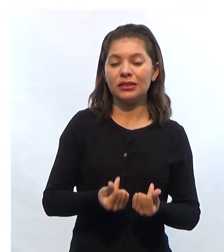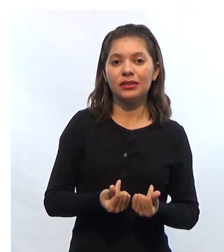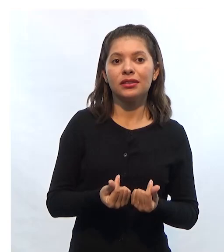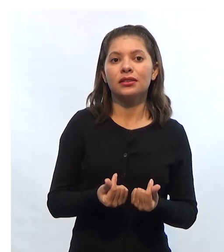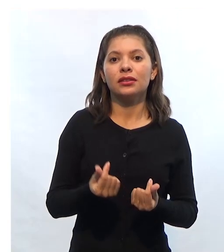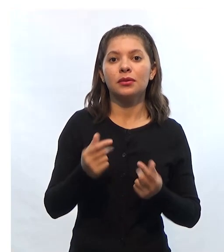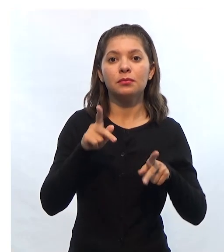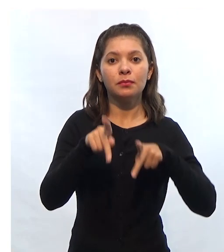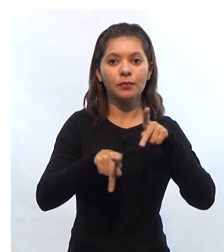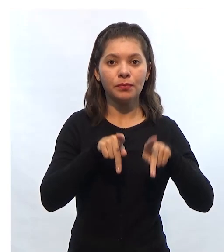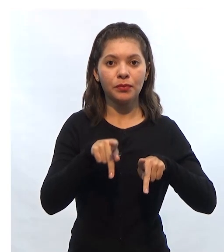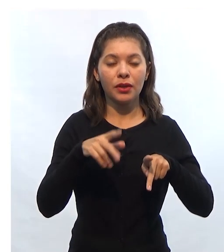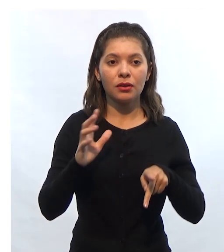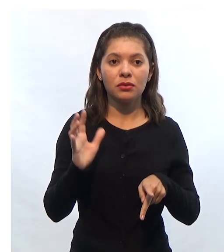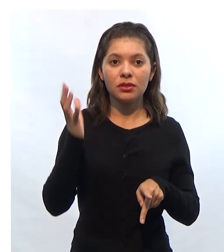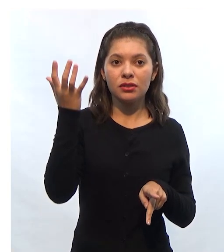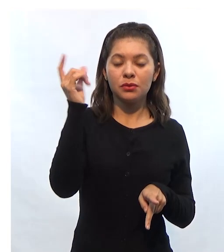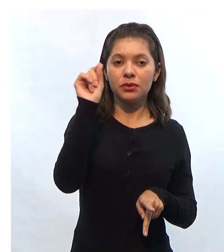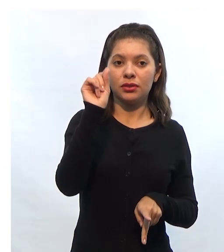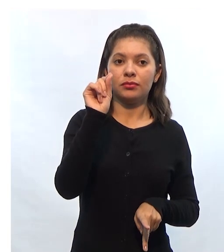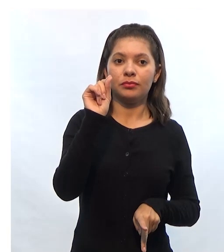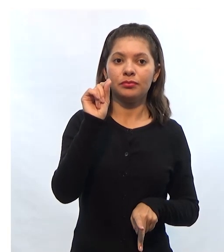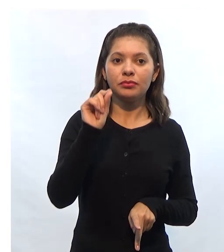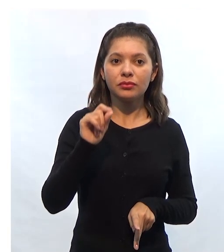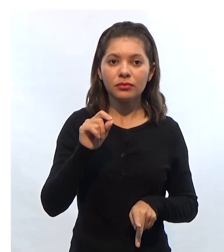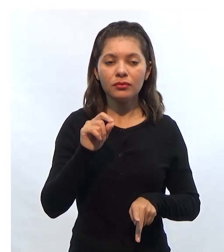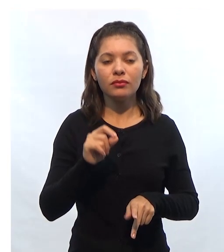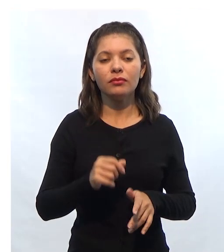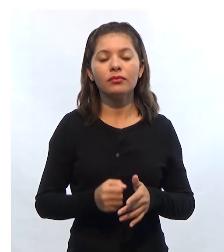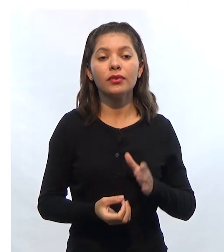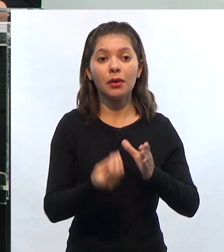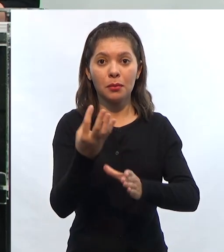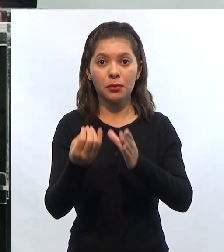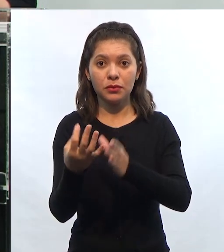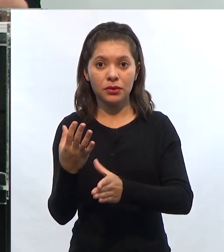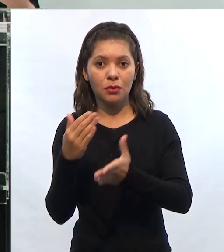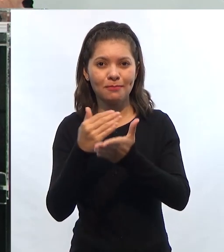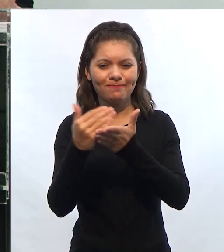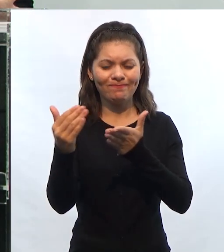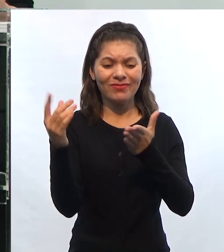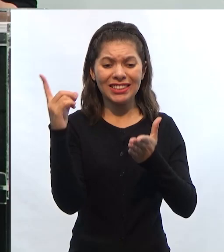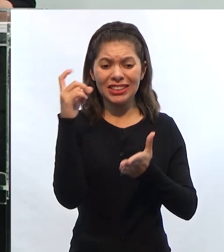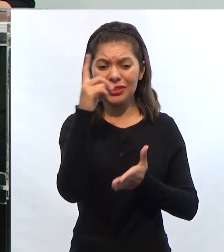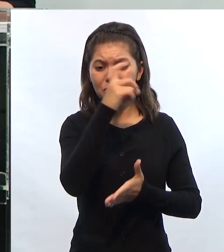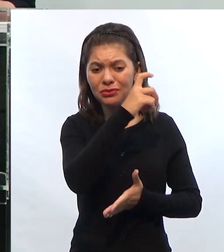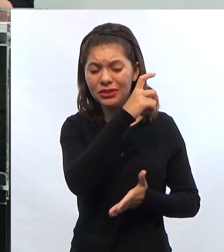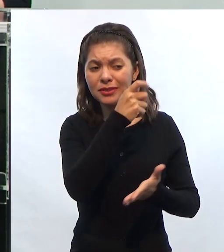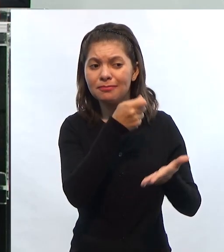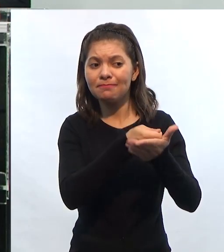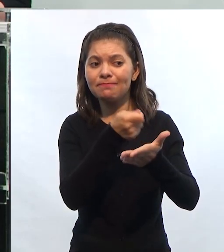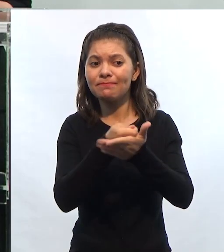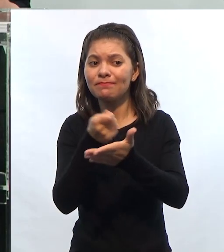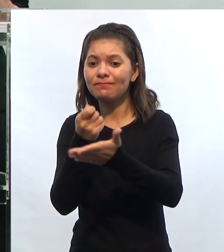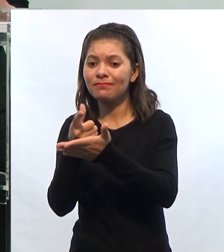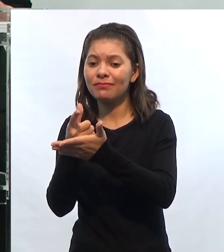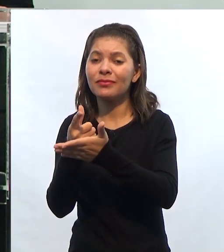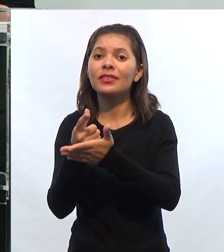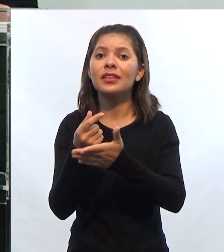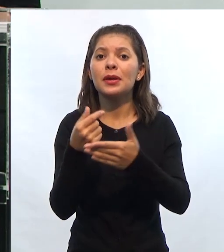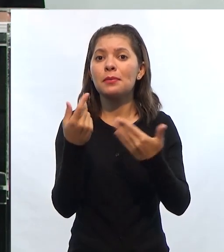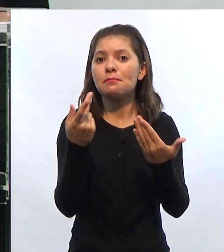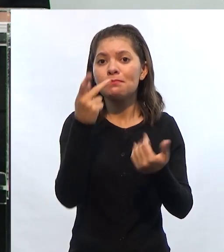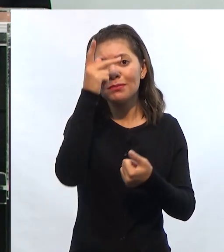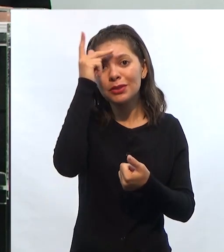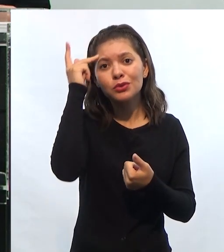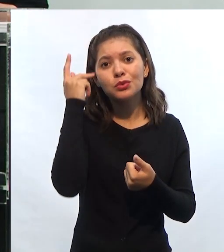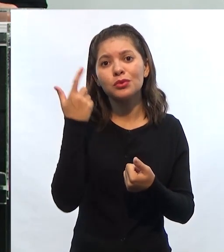que aconteceu? A produção começou a ter dificuldade para vender em função de que as pessoas não tinham mais